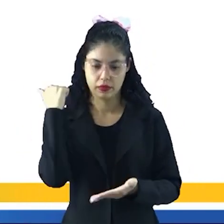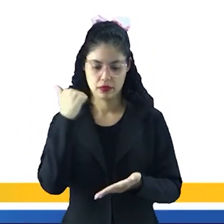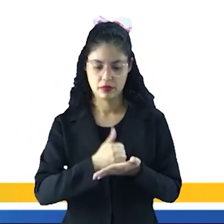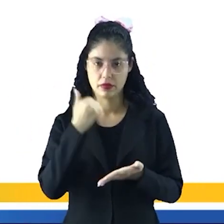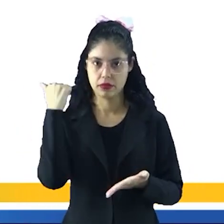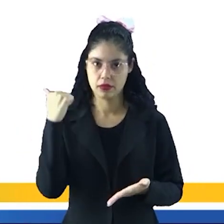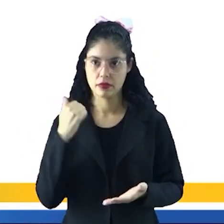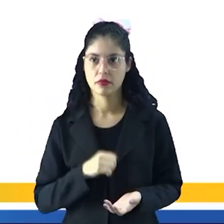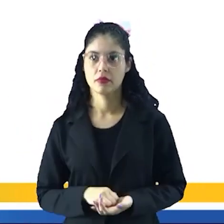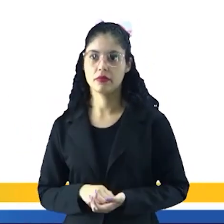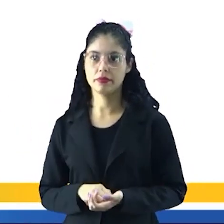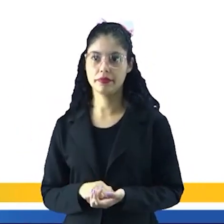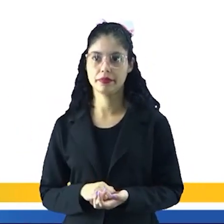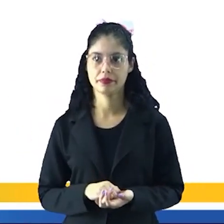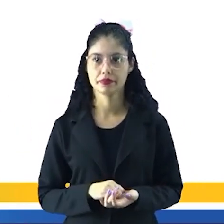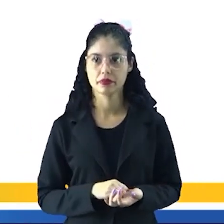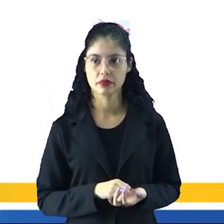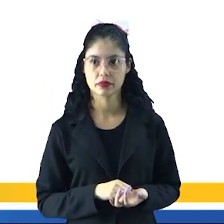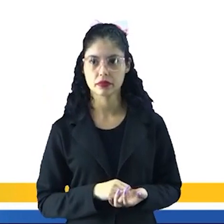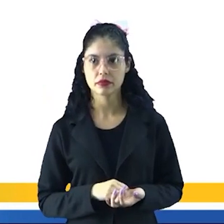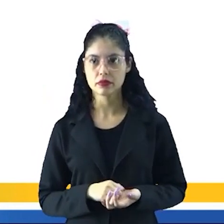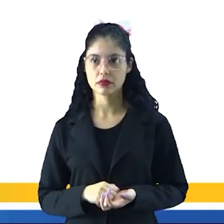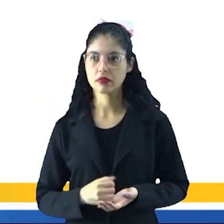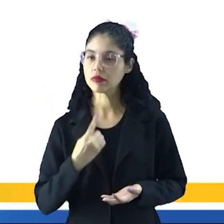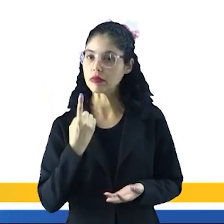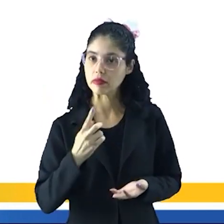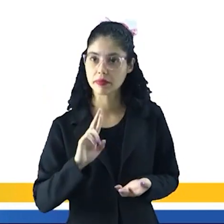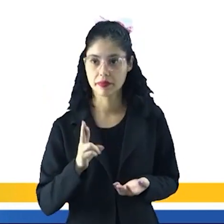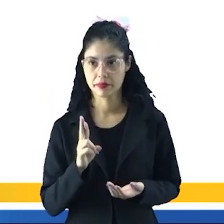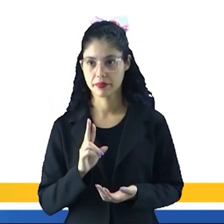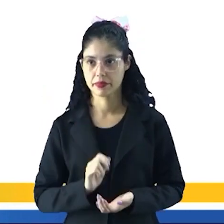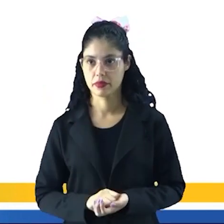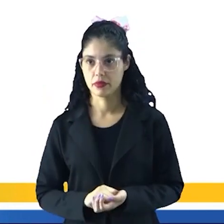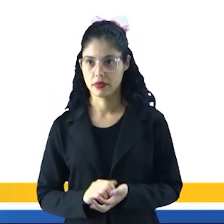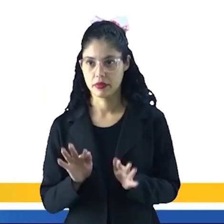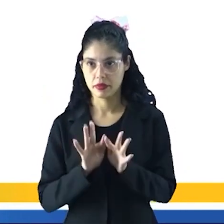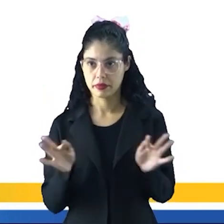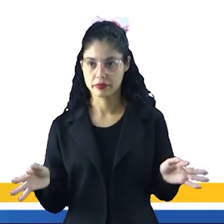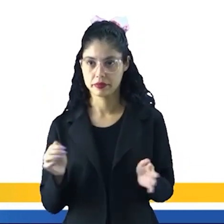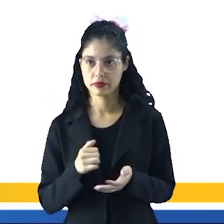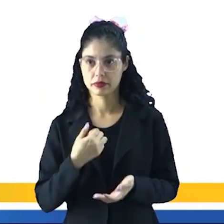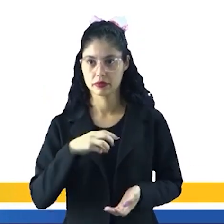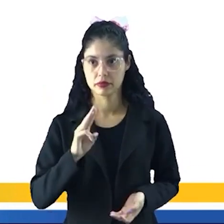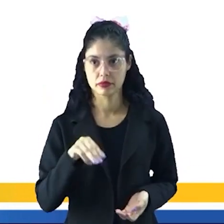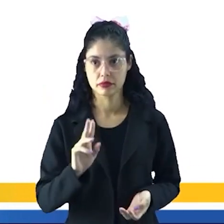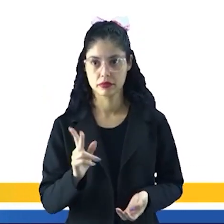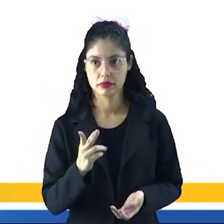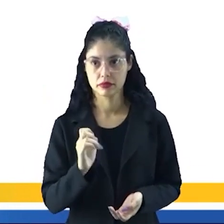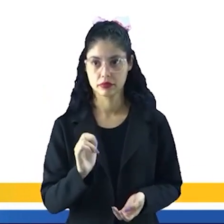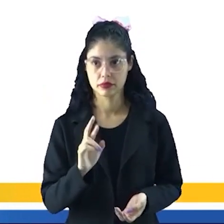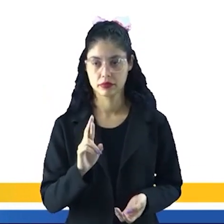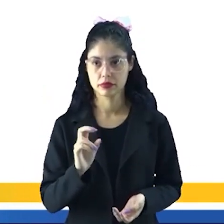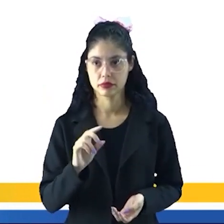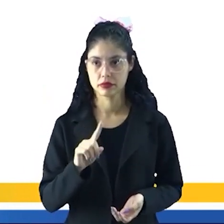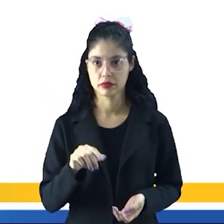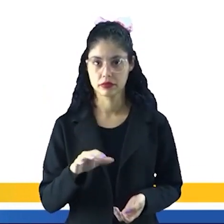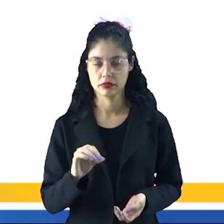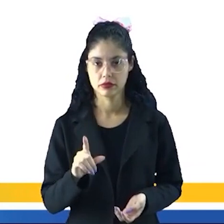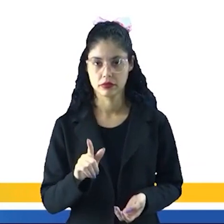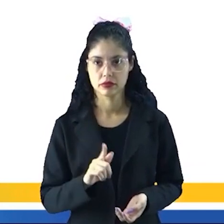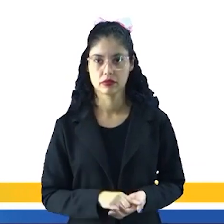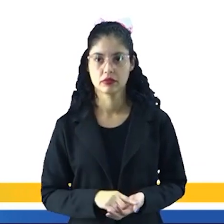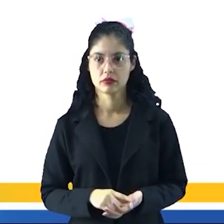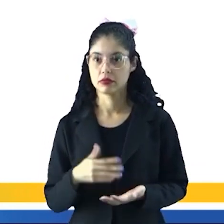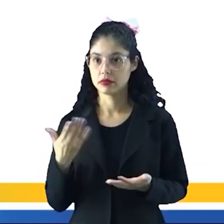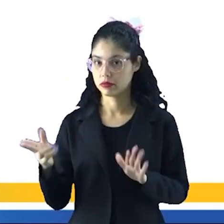carimba notas, tá? Notas de um cruzeiro, e com a frase, quem matou Herzog? E